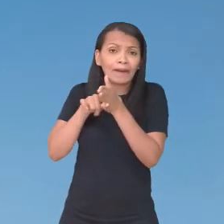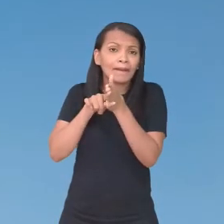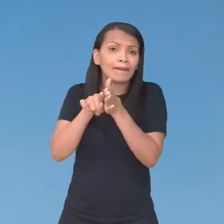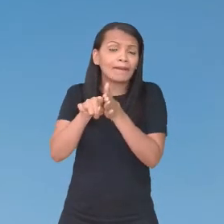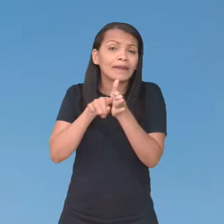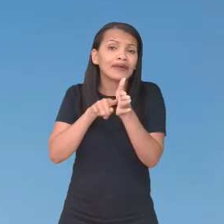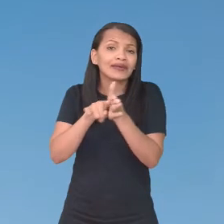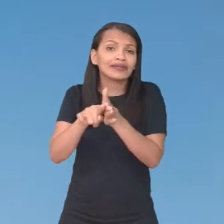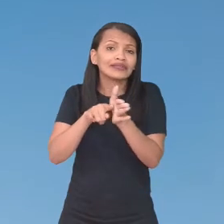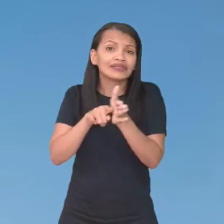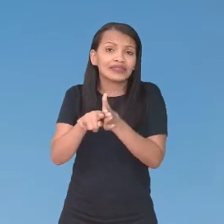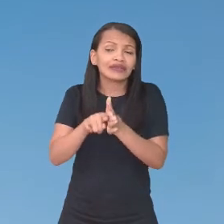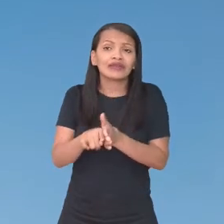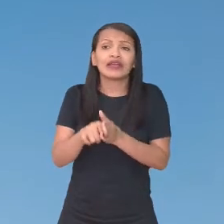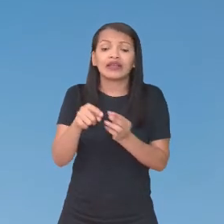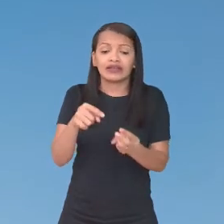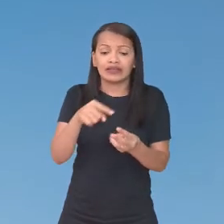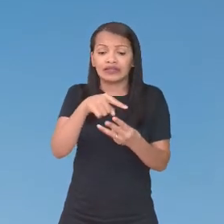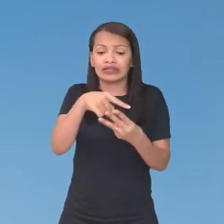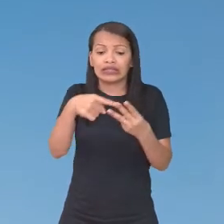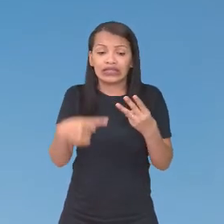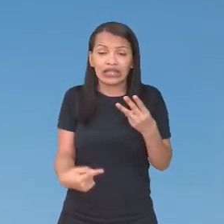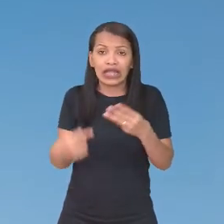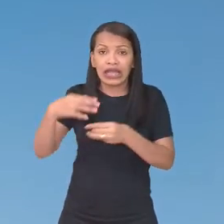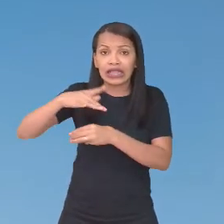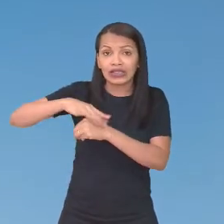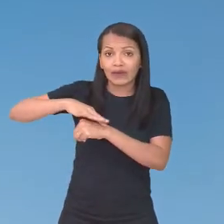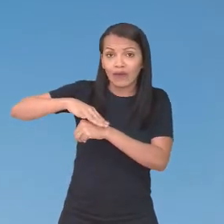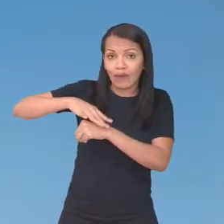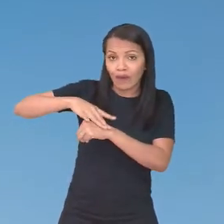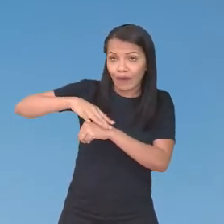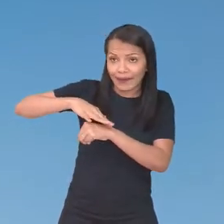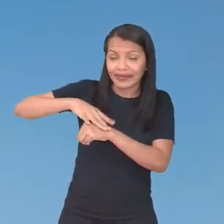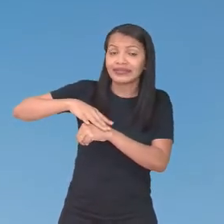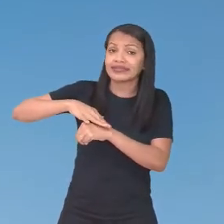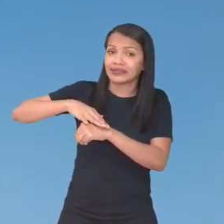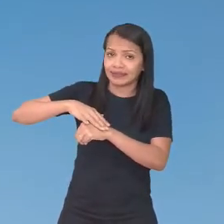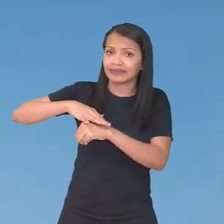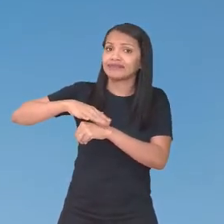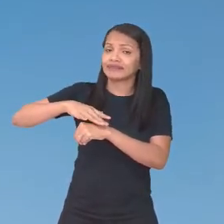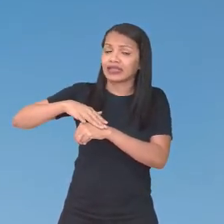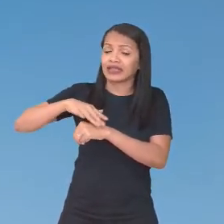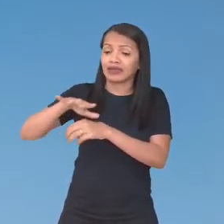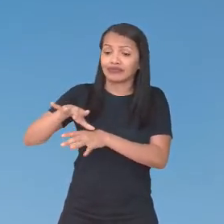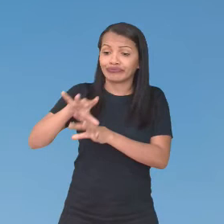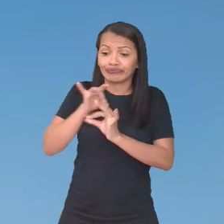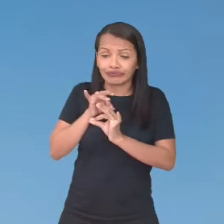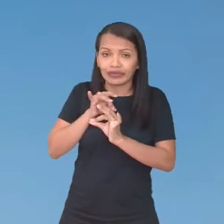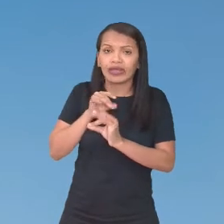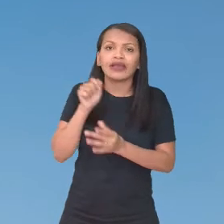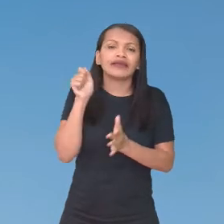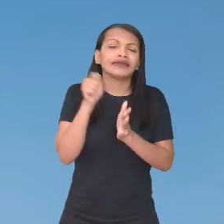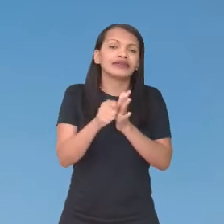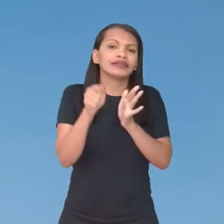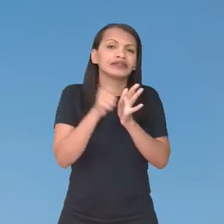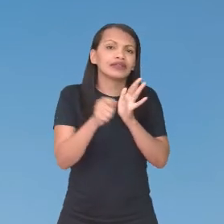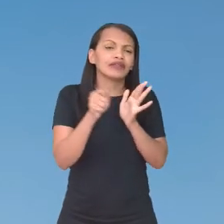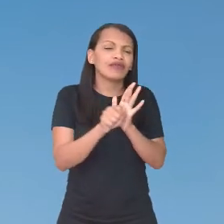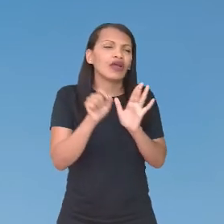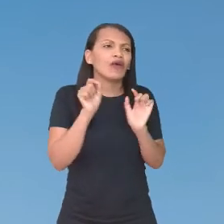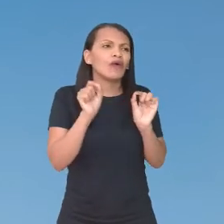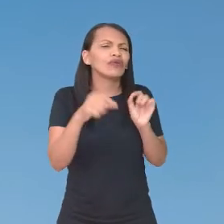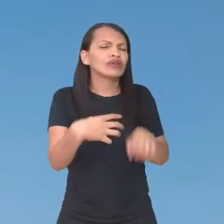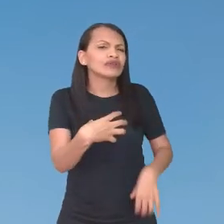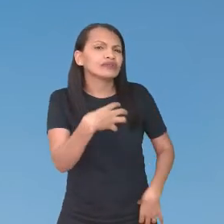Pesquisar sobre 3 infecções sexualmente transmissíveis. E escreva sobre os sintomas de